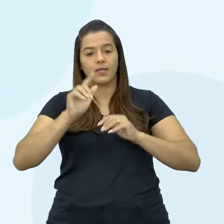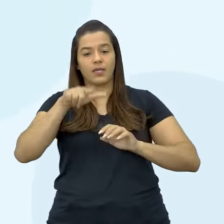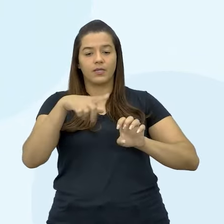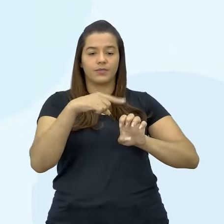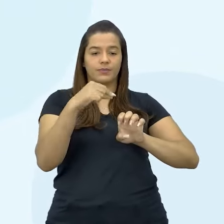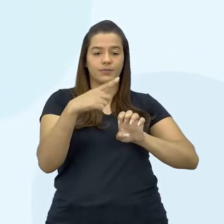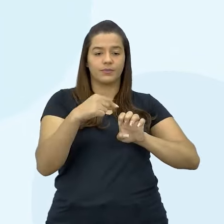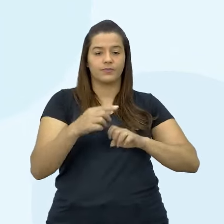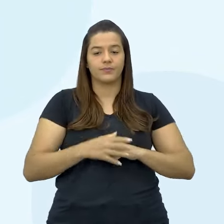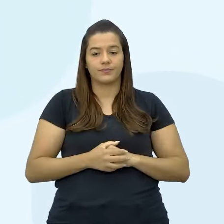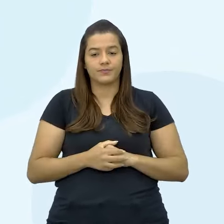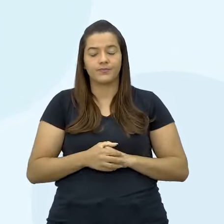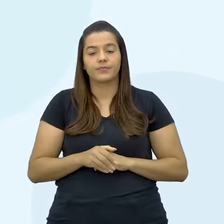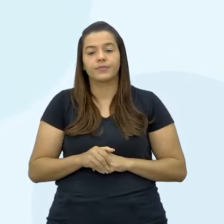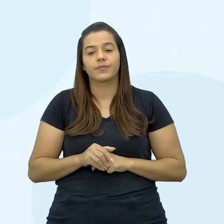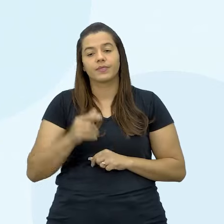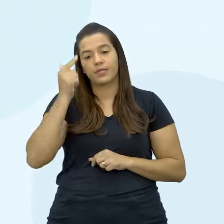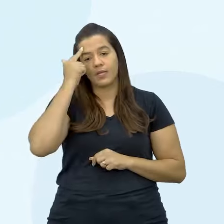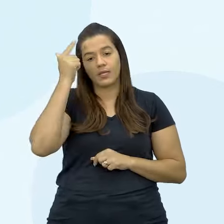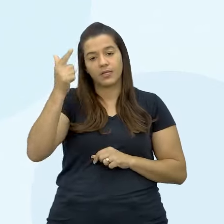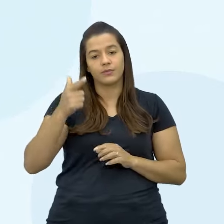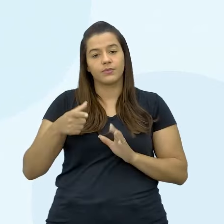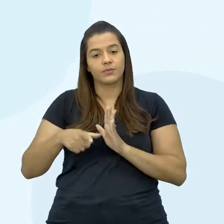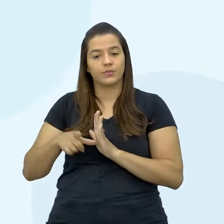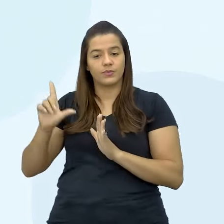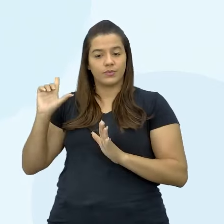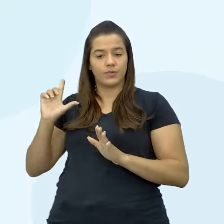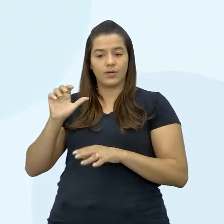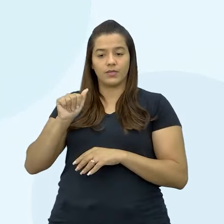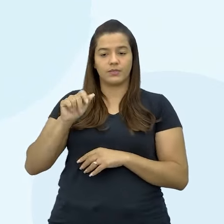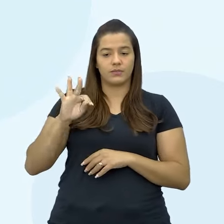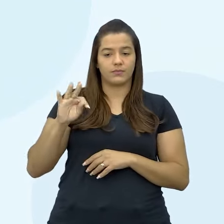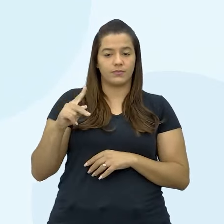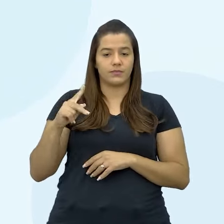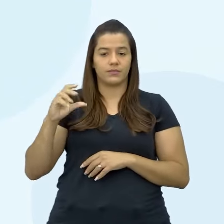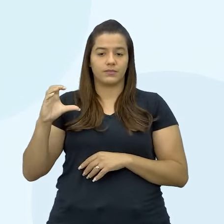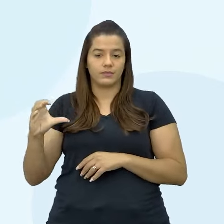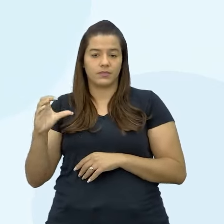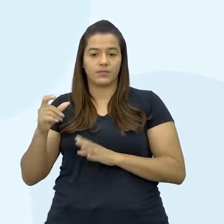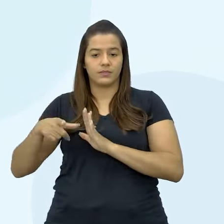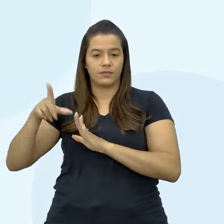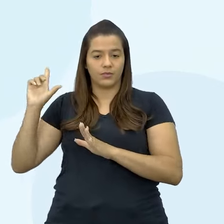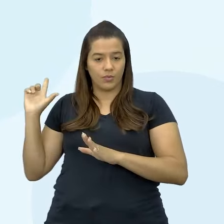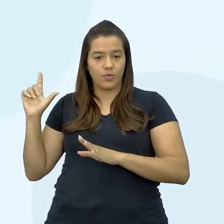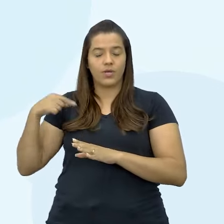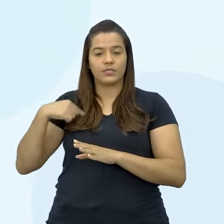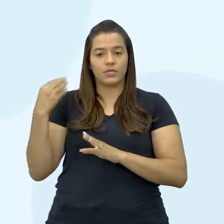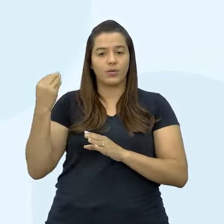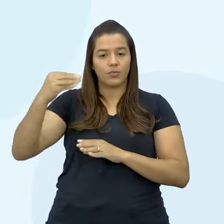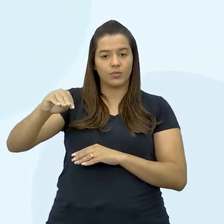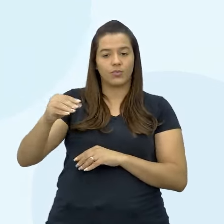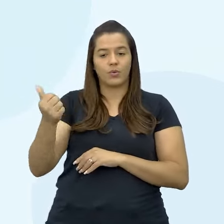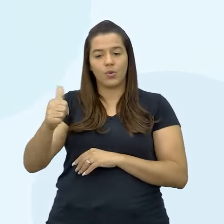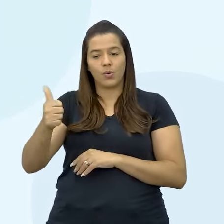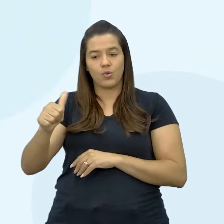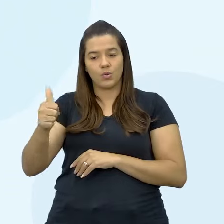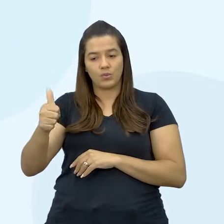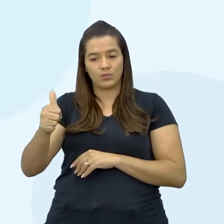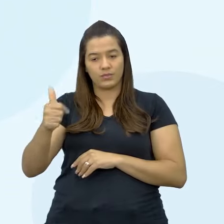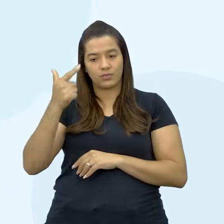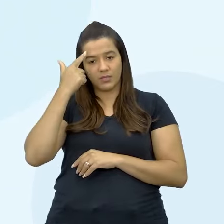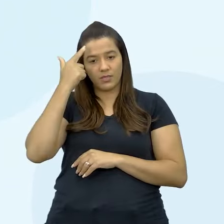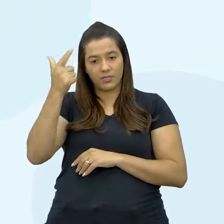empreendedorismo? Lembra no ATPC anterior? Eu vejo o número 11 lá. Esse número 11 do final